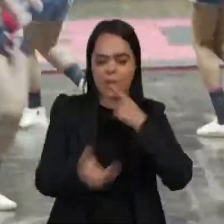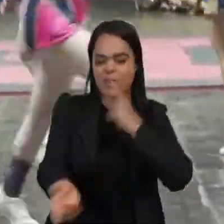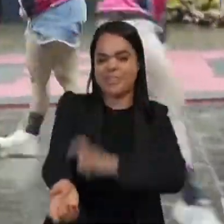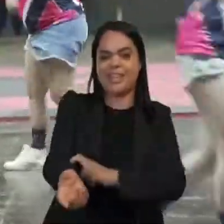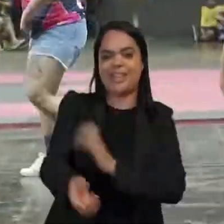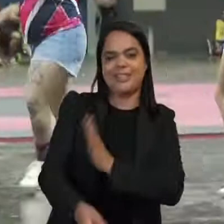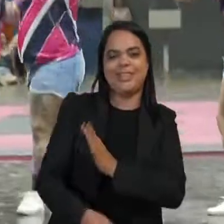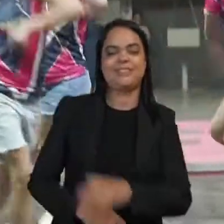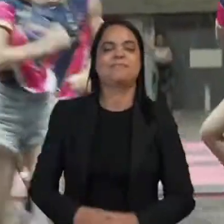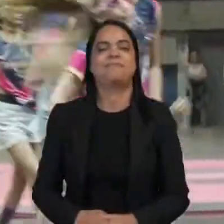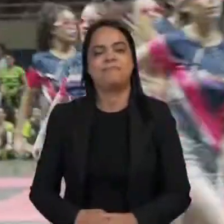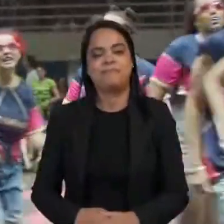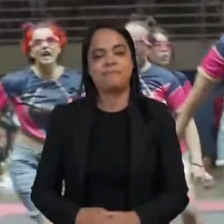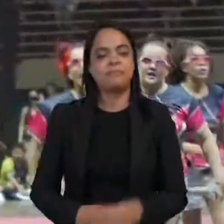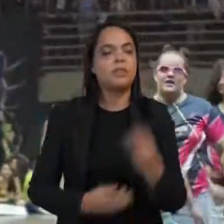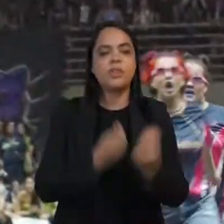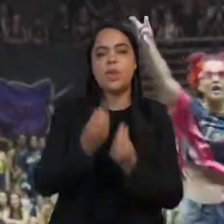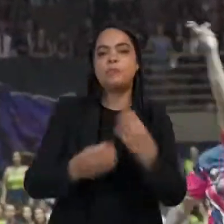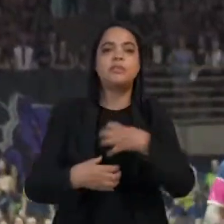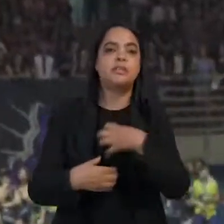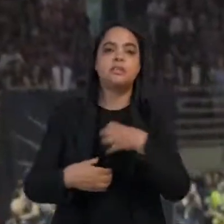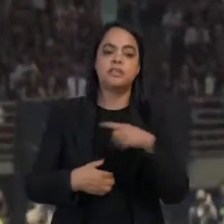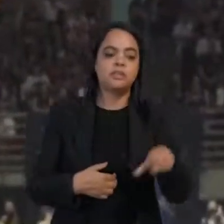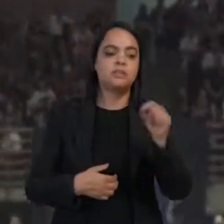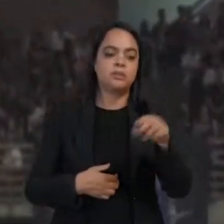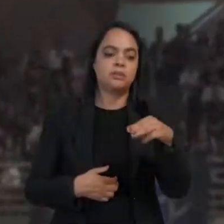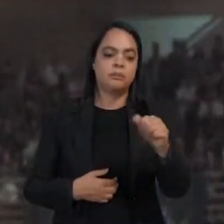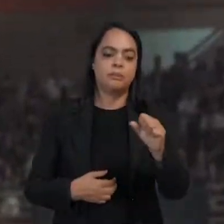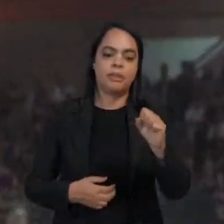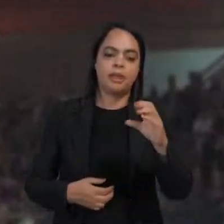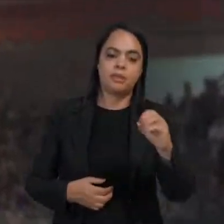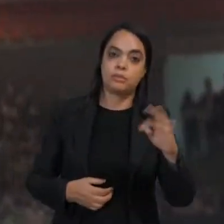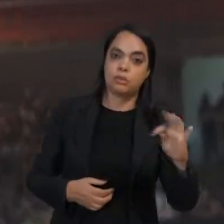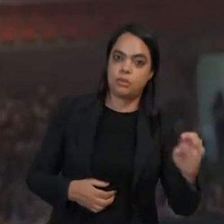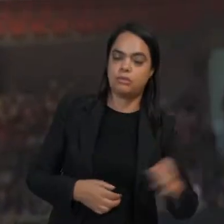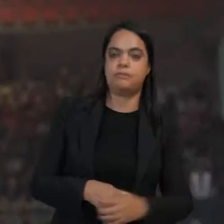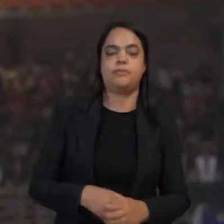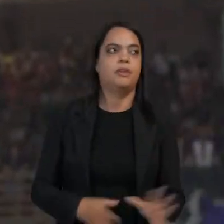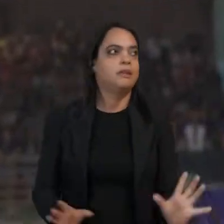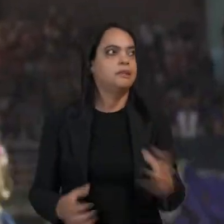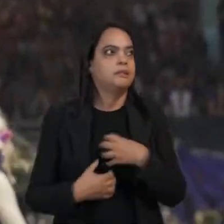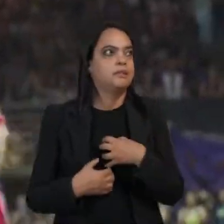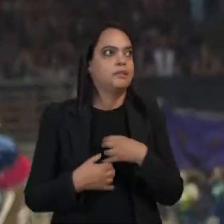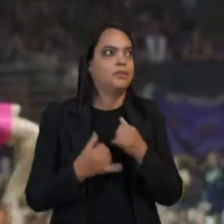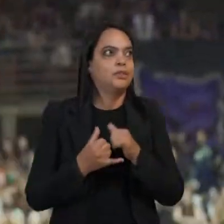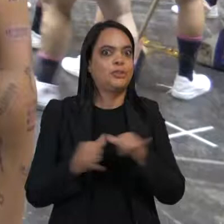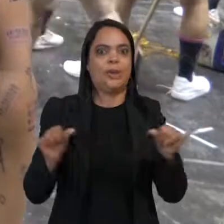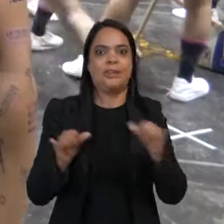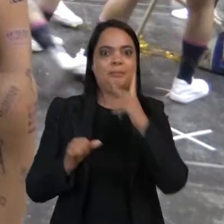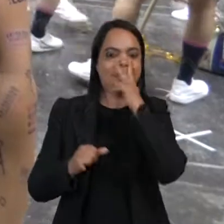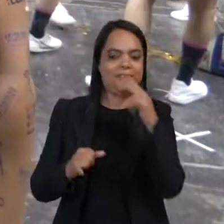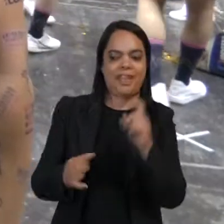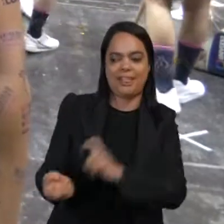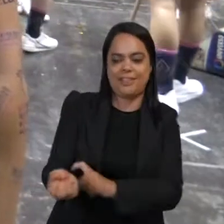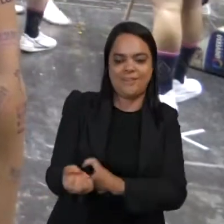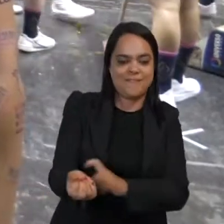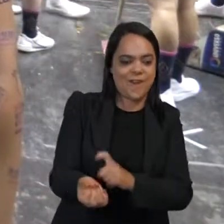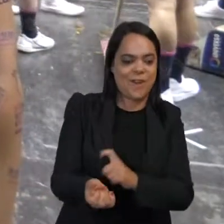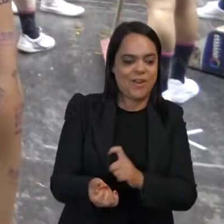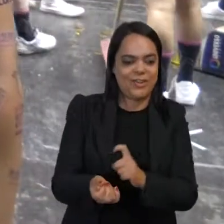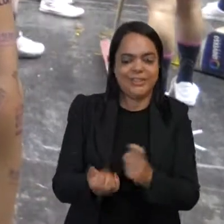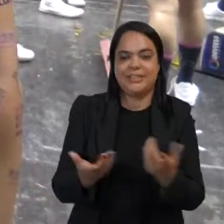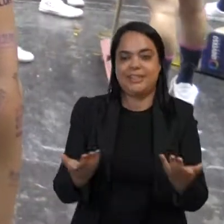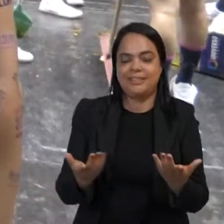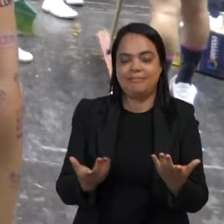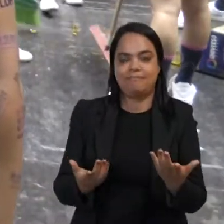no coração. E como é pra você a sensação de ser escolhido mascote? Nossa, é um pouco um choque, né? A gente fica meio nervoso, tenso,